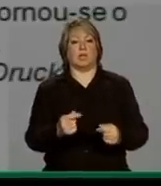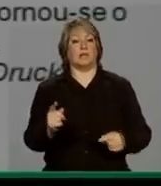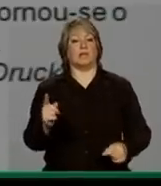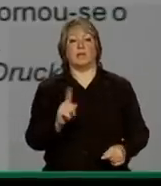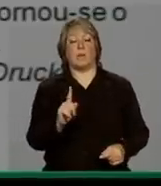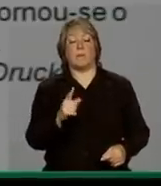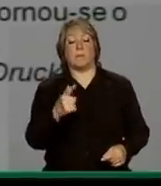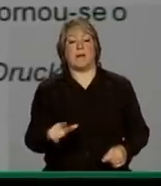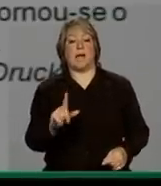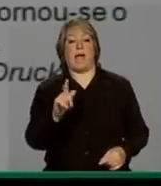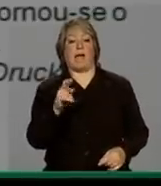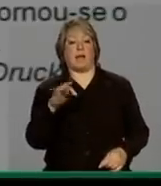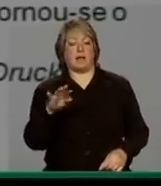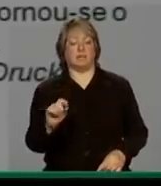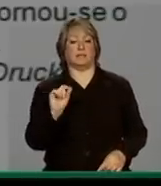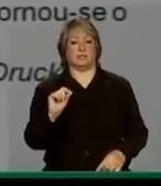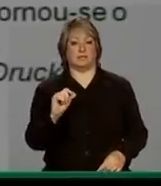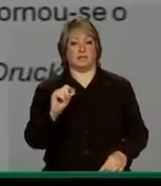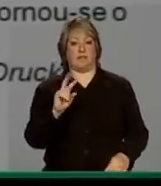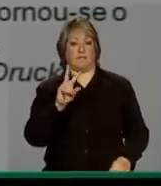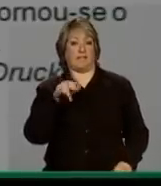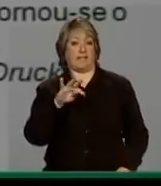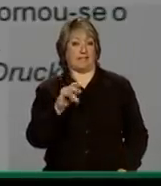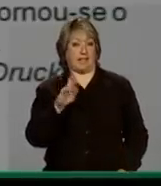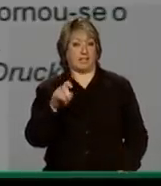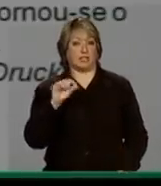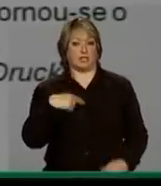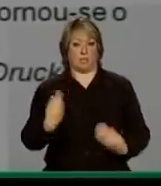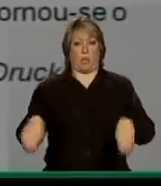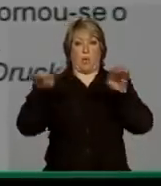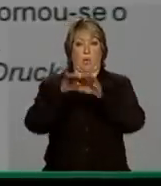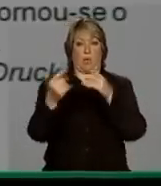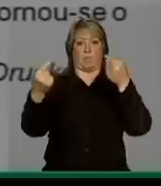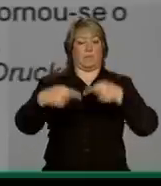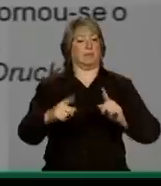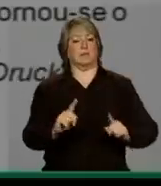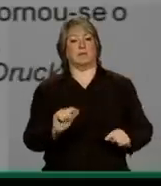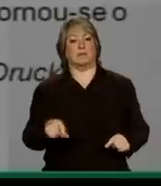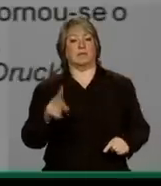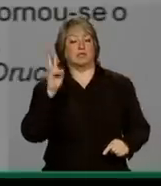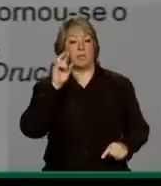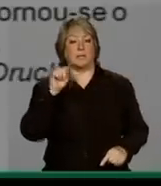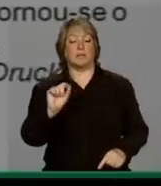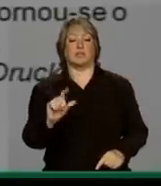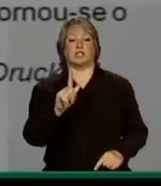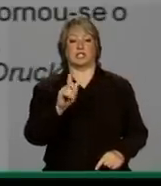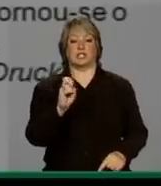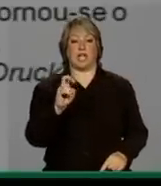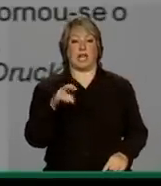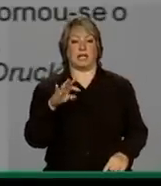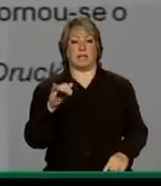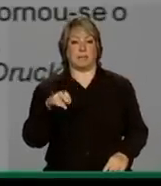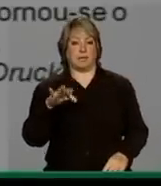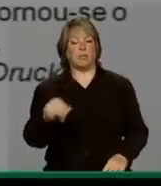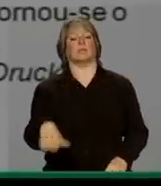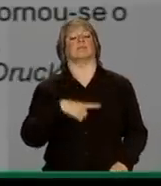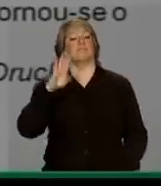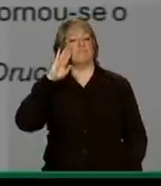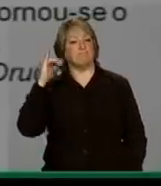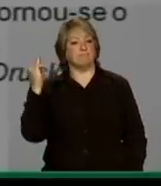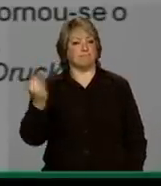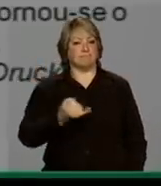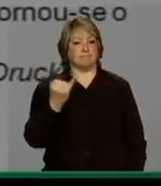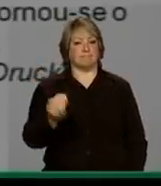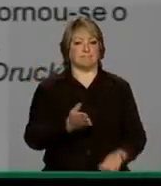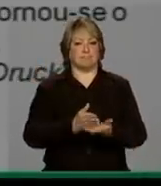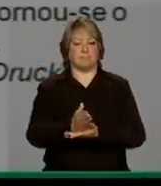mais garante vantagem competitiva a uma nação em particular ao invés disso O gerenciamento tornou-se o fator decisivo